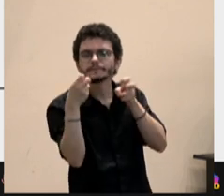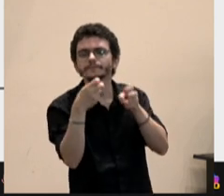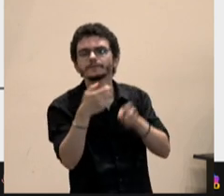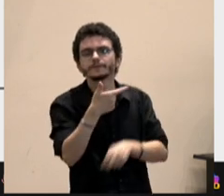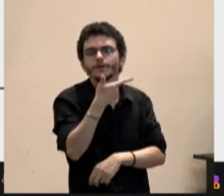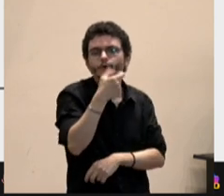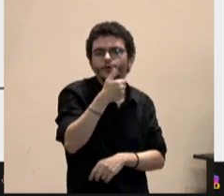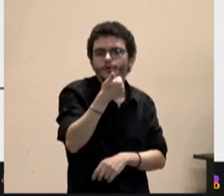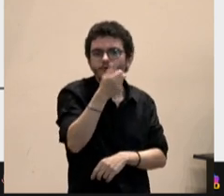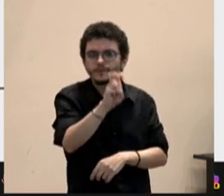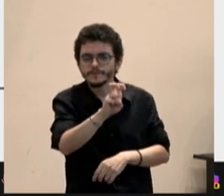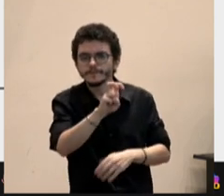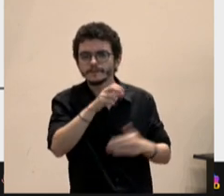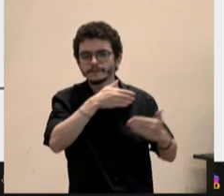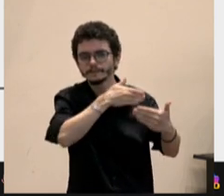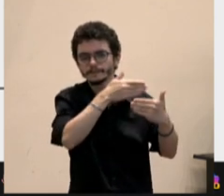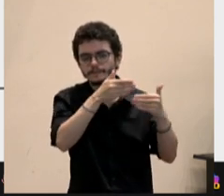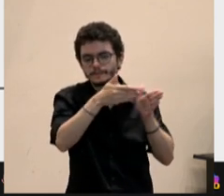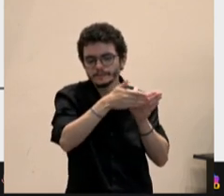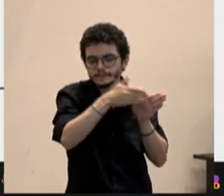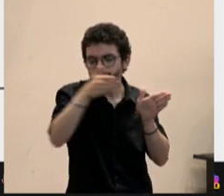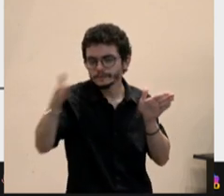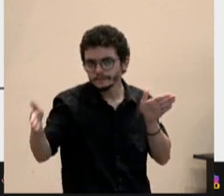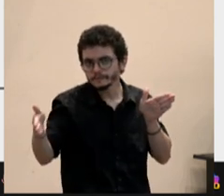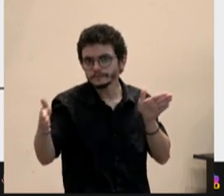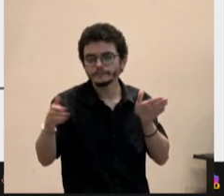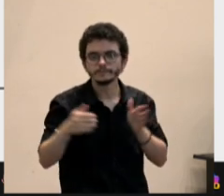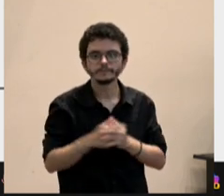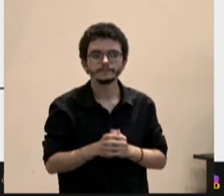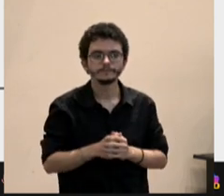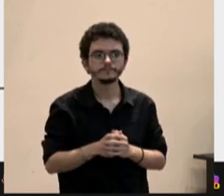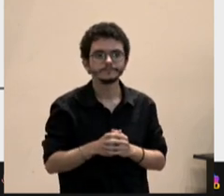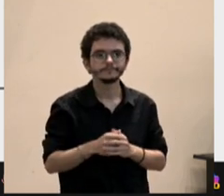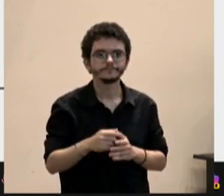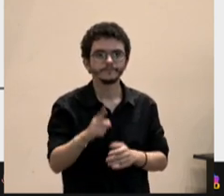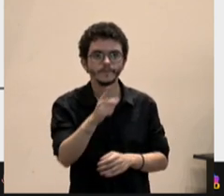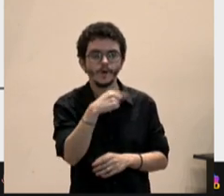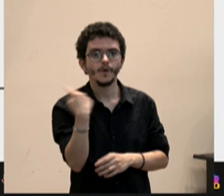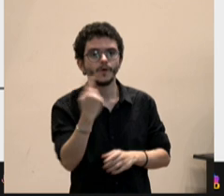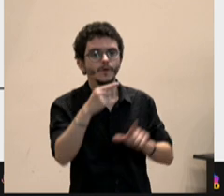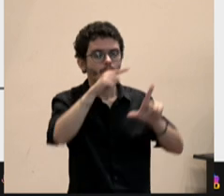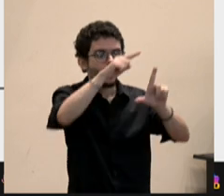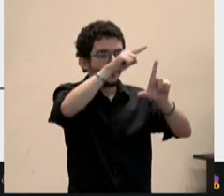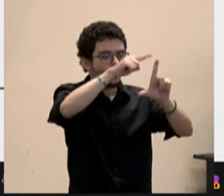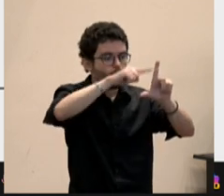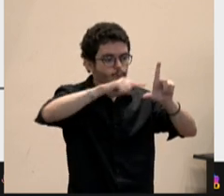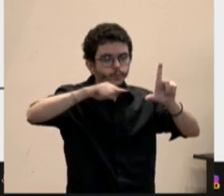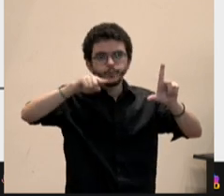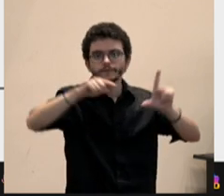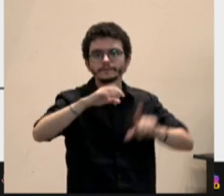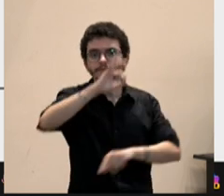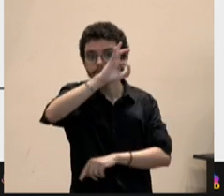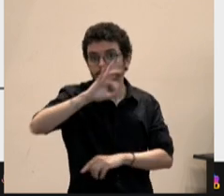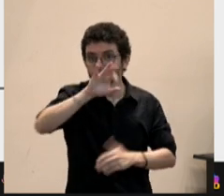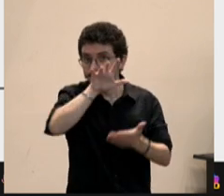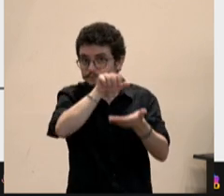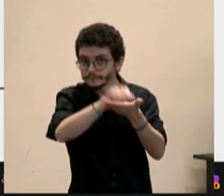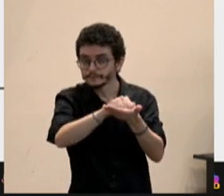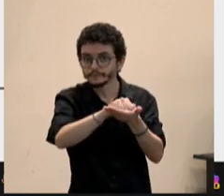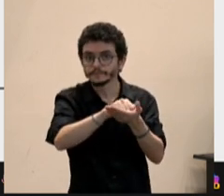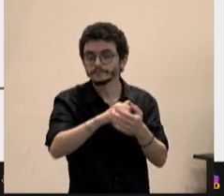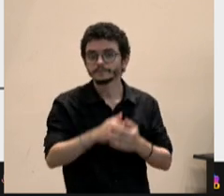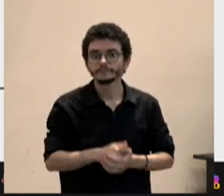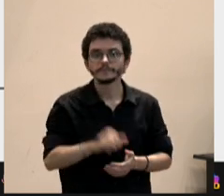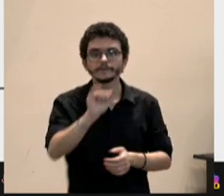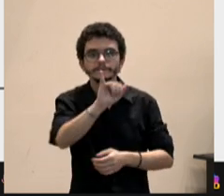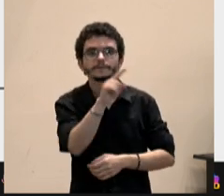2015 para frente, nós fomos diminuindo o percentual aplicado, se a